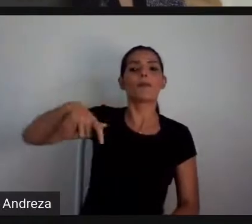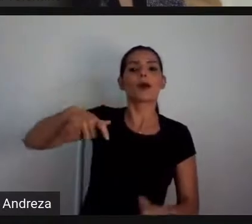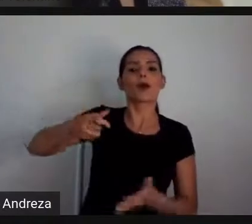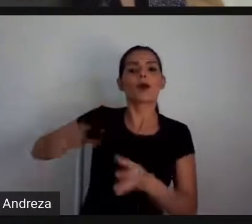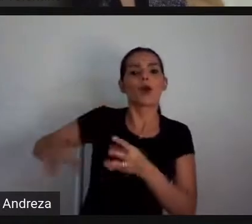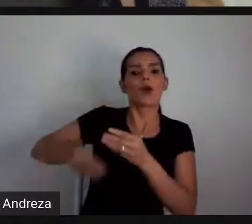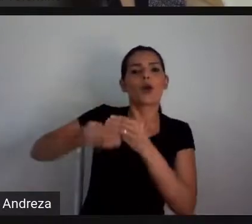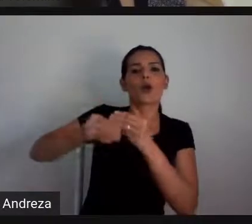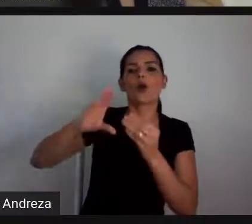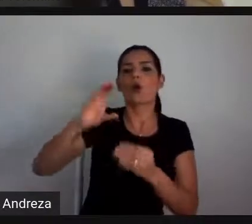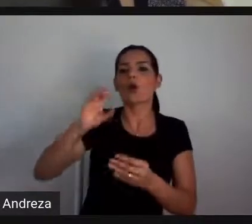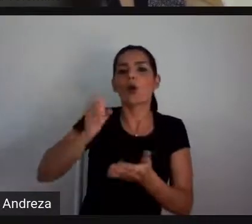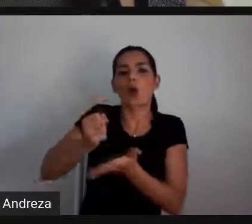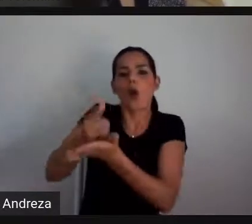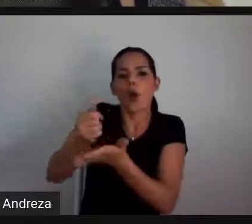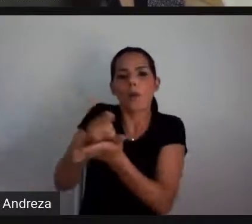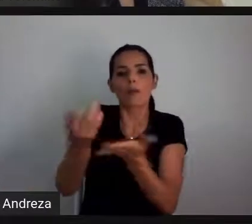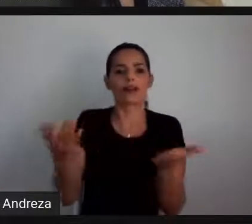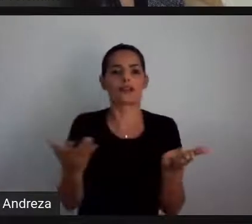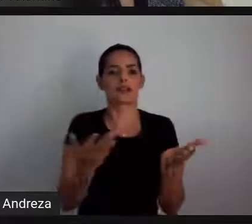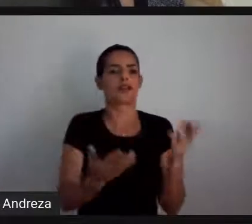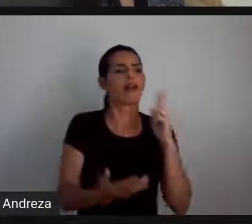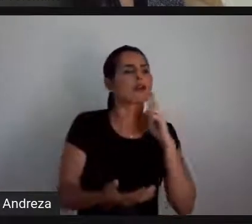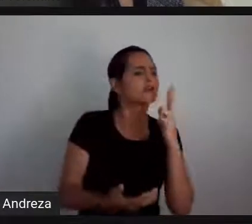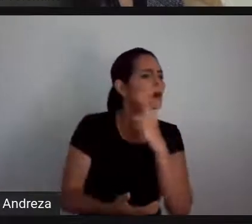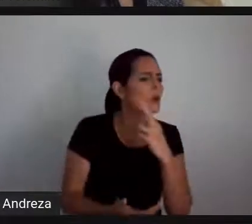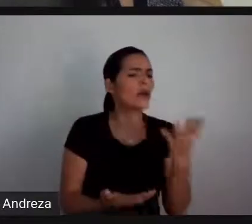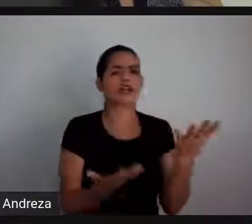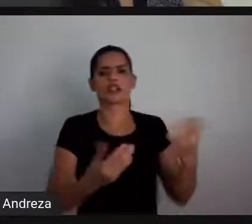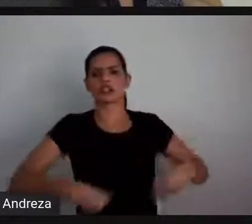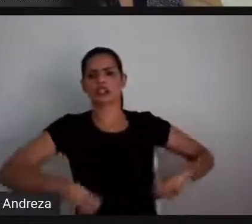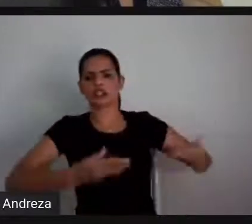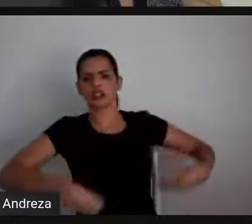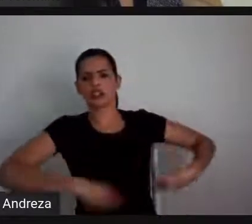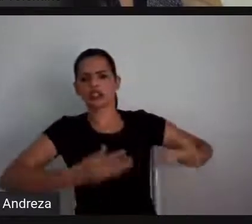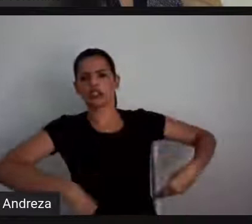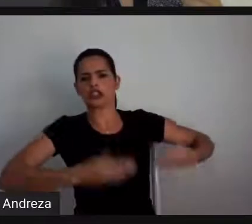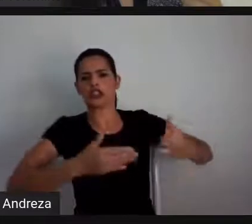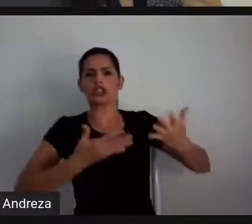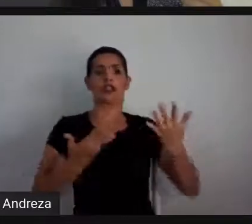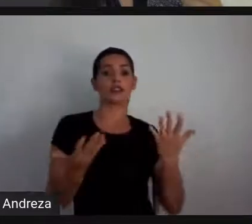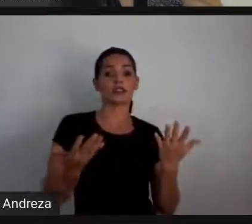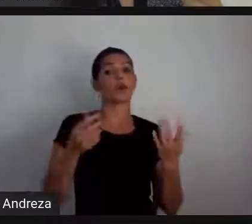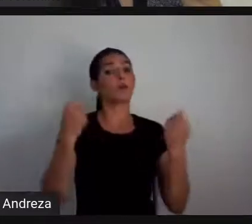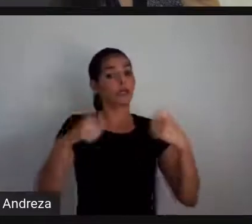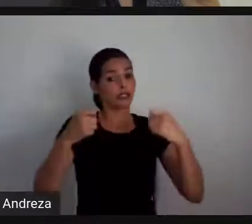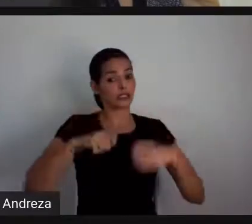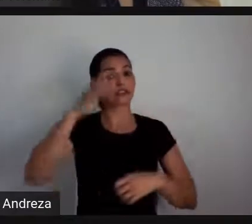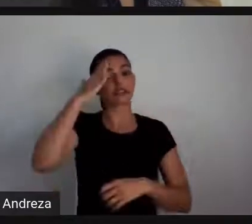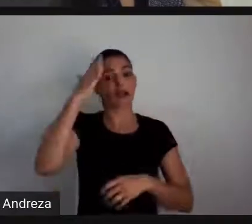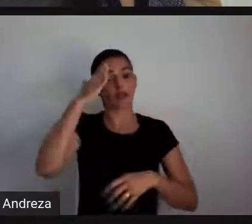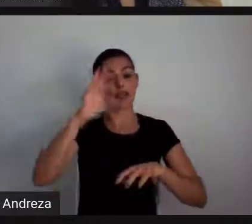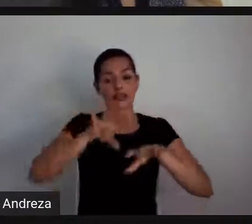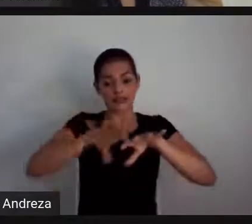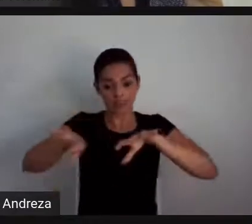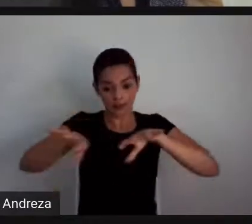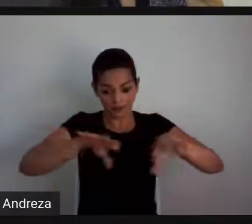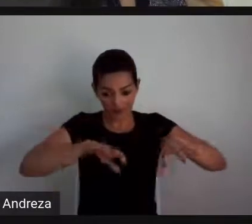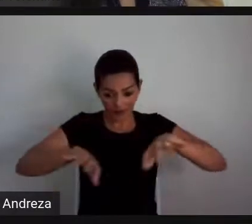por compras, ou ela gasta muito em restaurante, ou ela gasta muito com transporte, enfim. Então, acho que é importante a gente ter